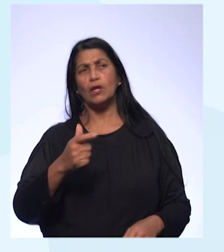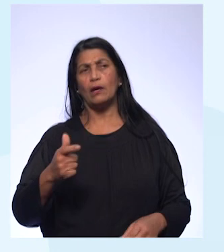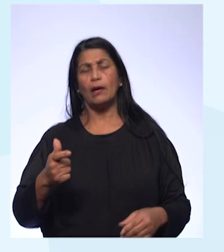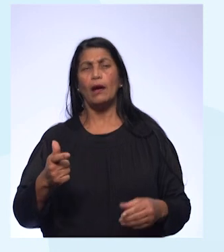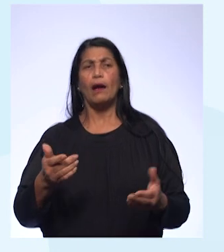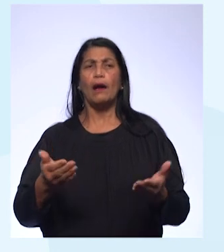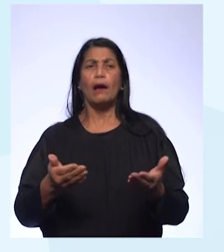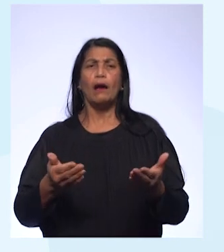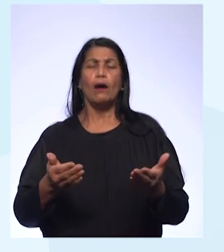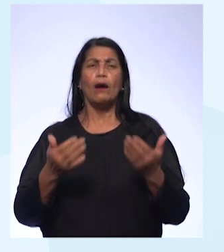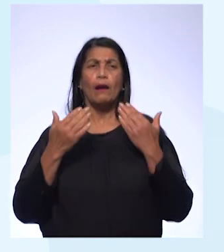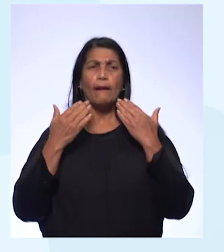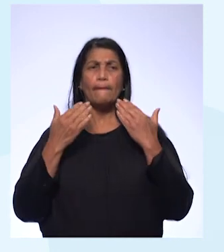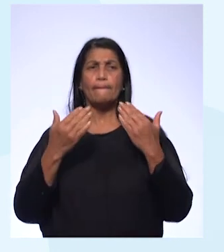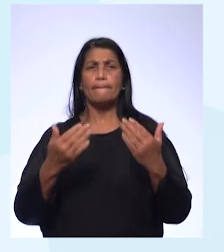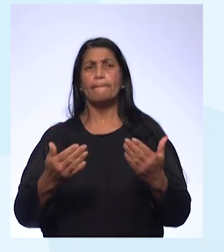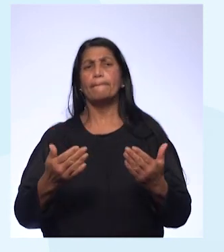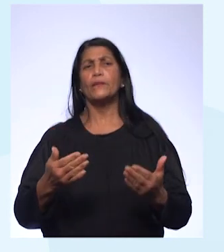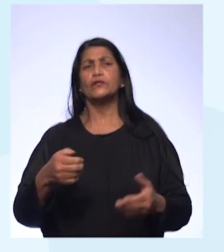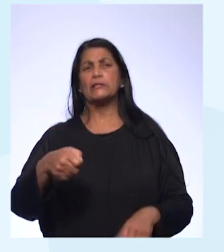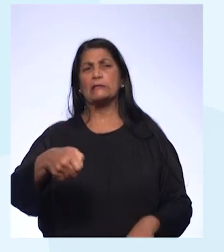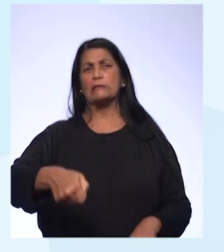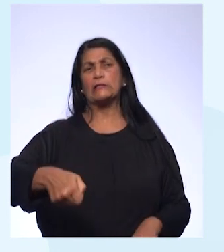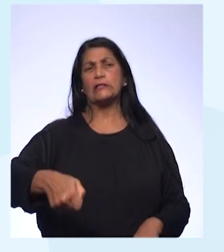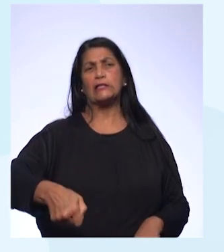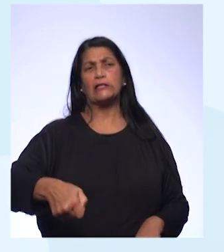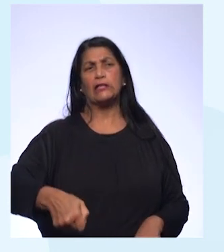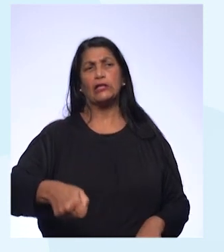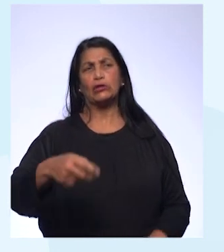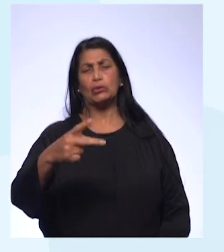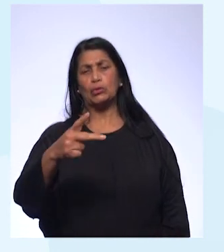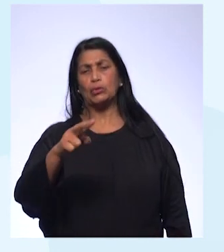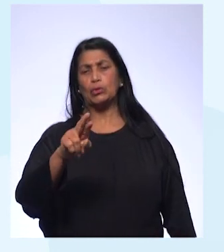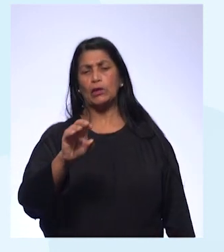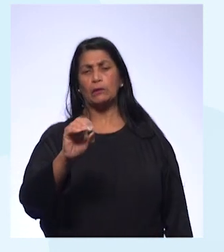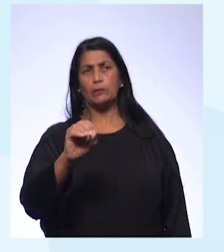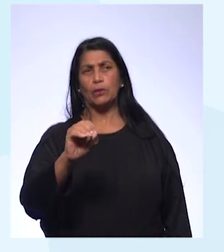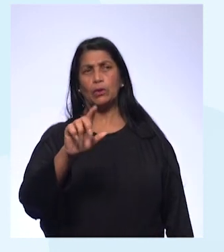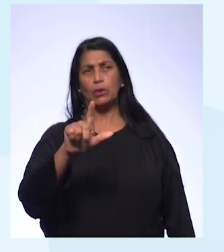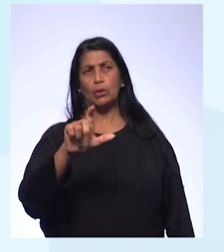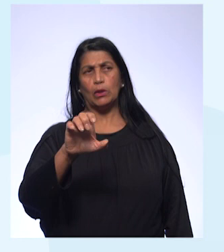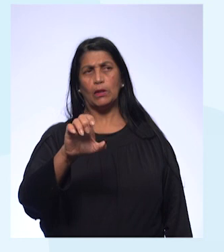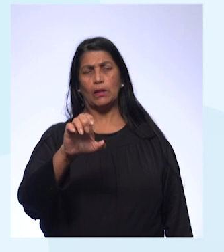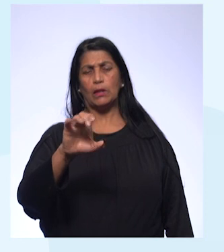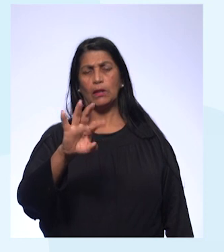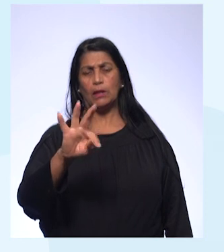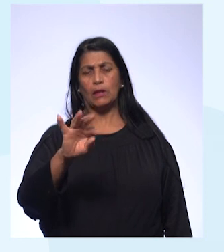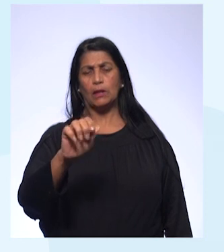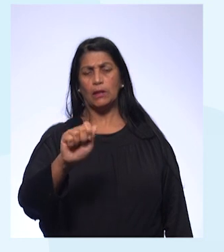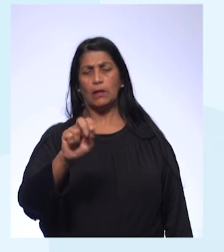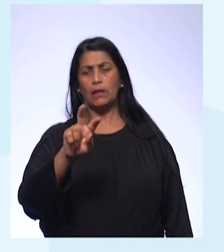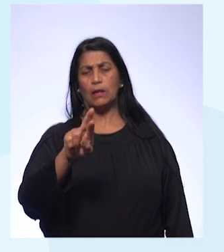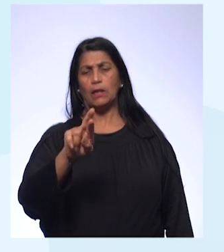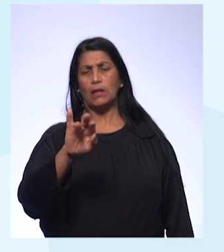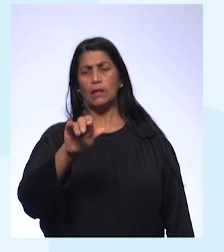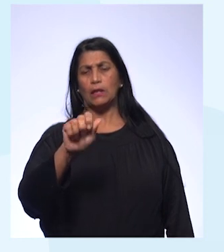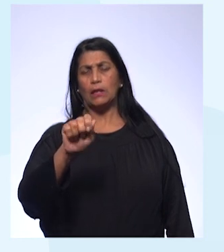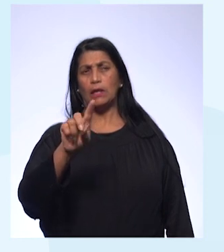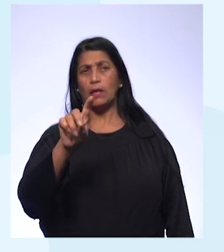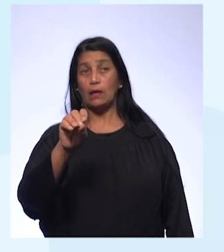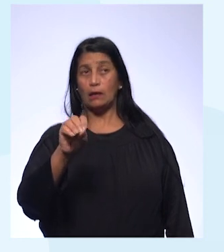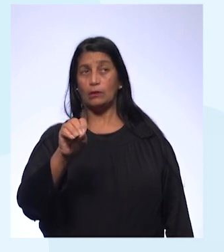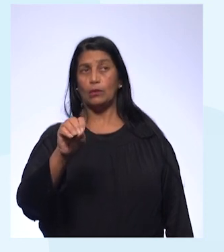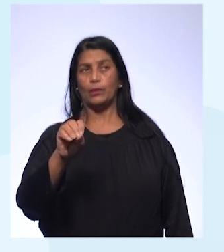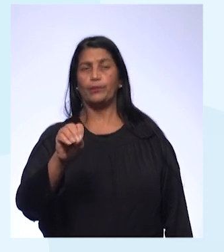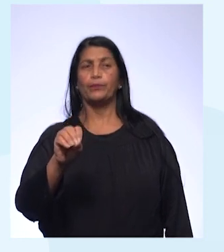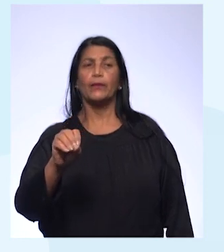você vai implementar a ditadura do proletariado, ou seja, no socialismo científico, eles pregavam etapas